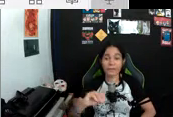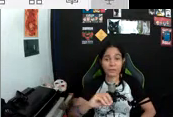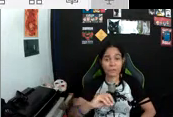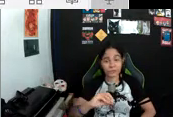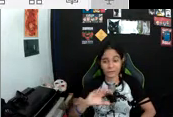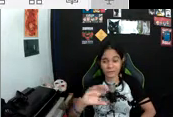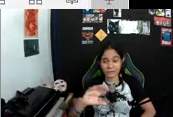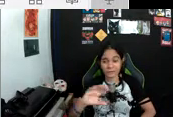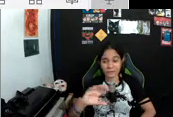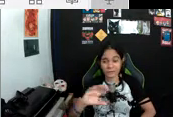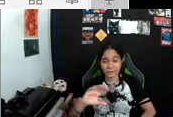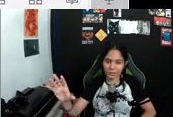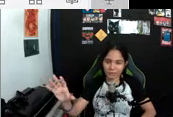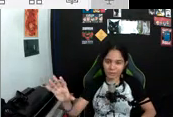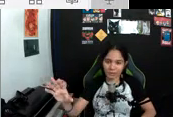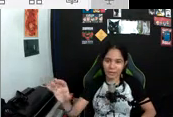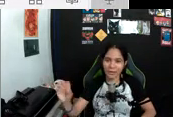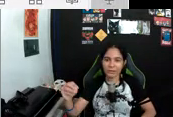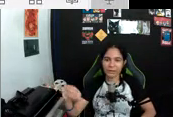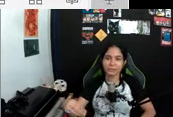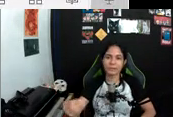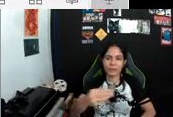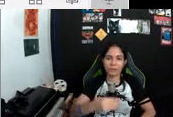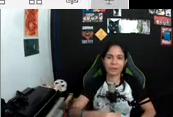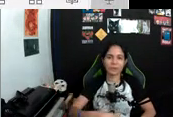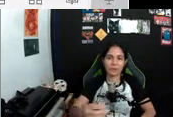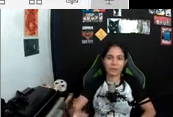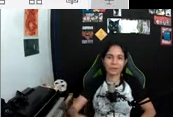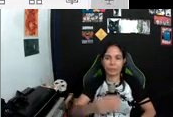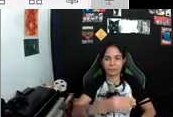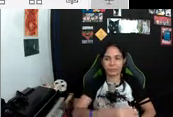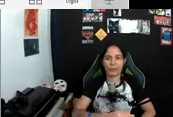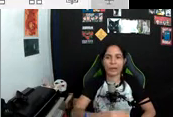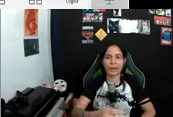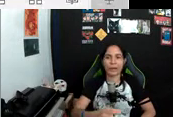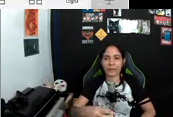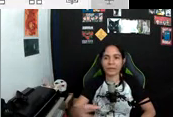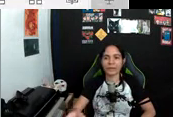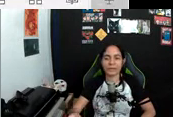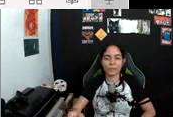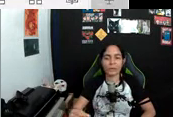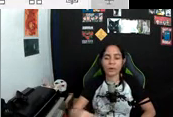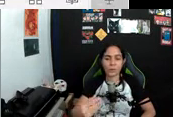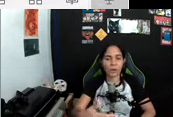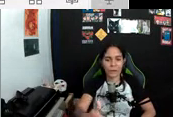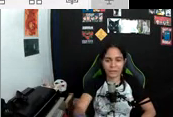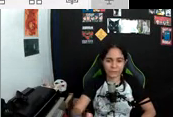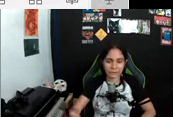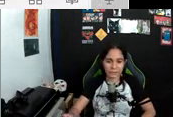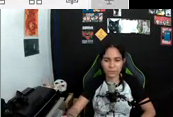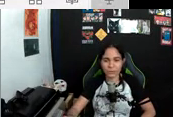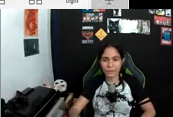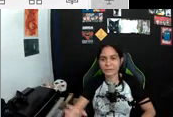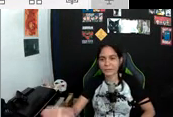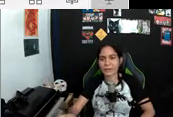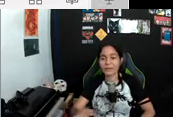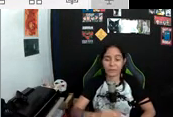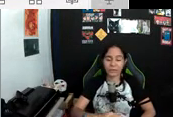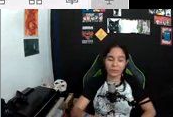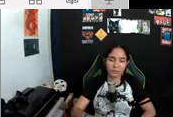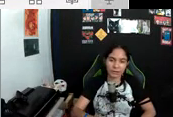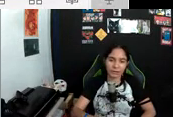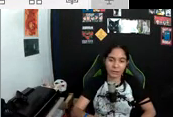eu sei que são circunstâncias completamente diferentes. Você está numa atuação profissional, né, e ter um colega fazendo uma